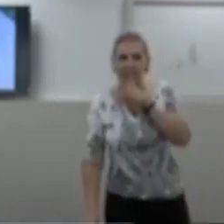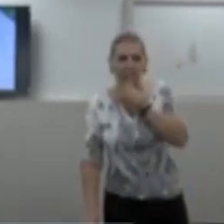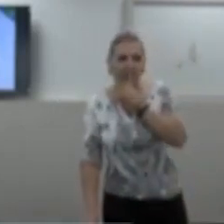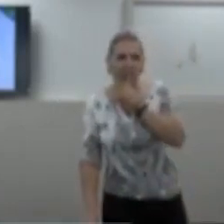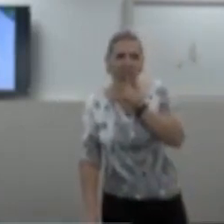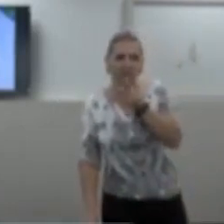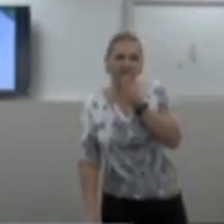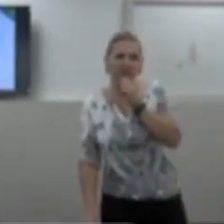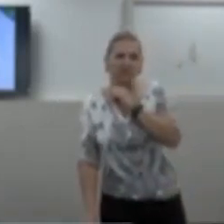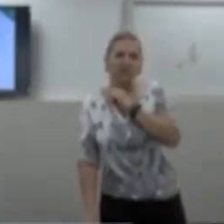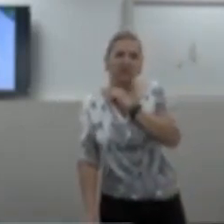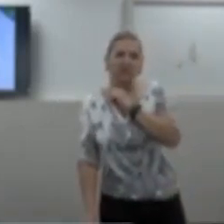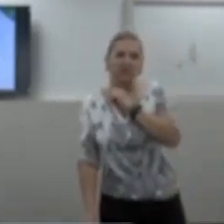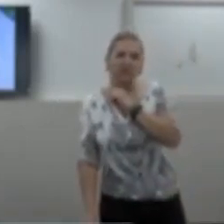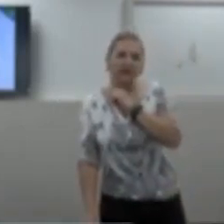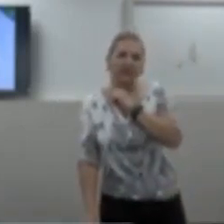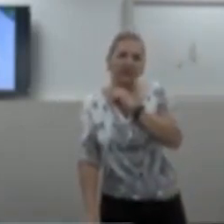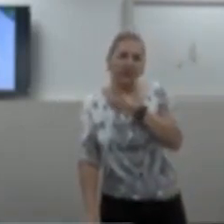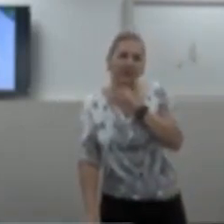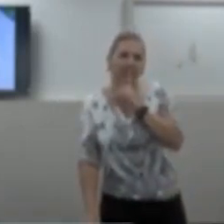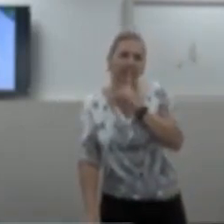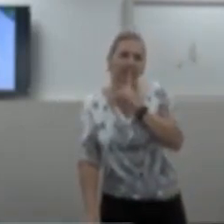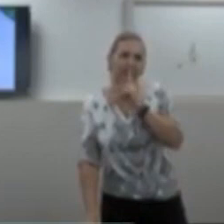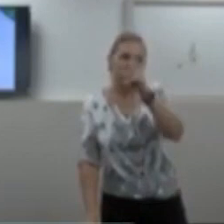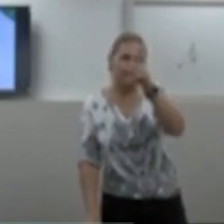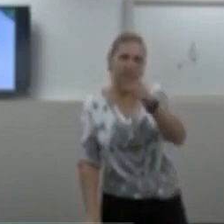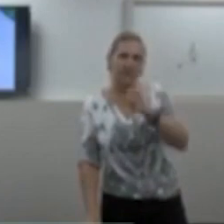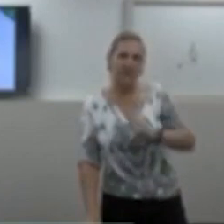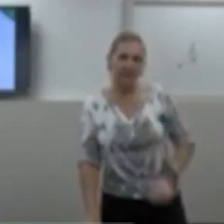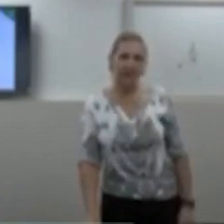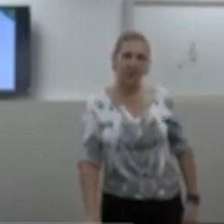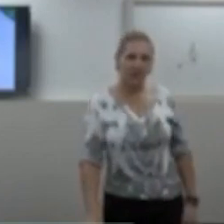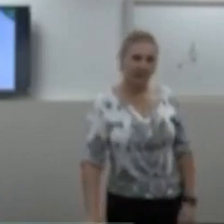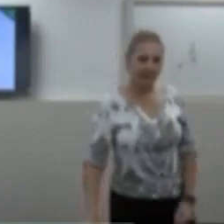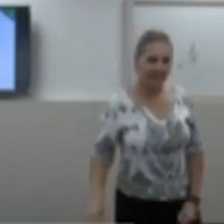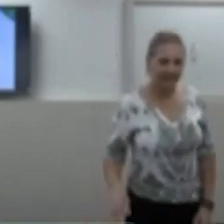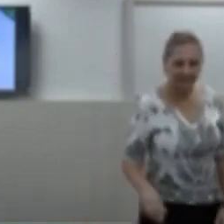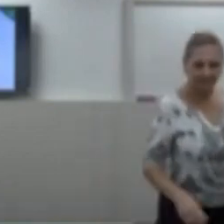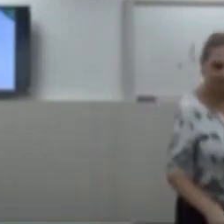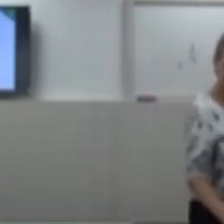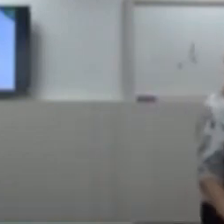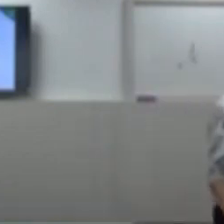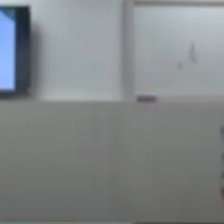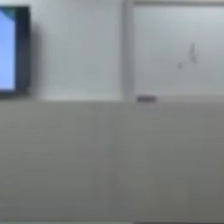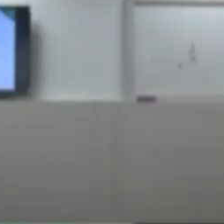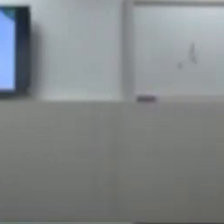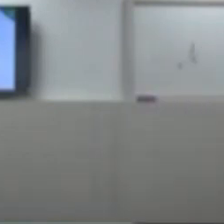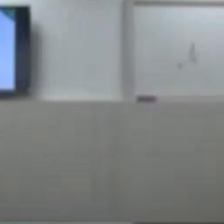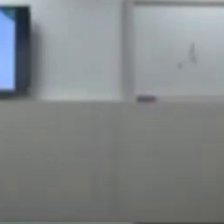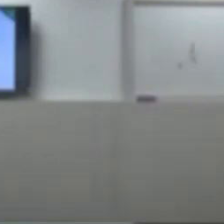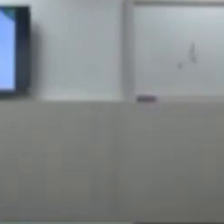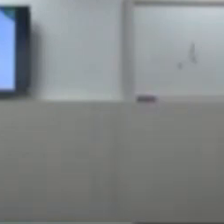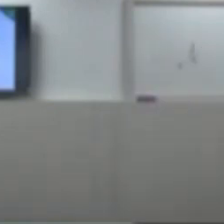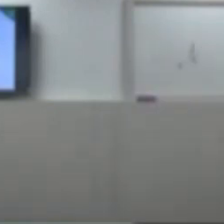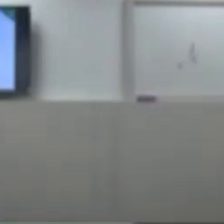pra vocês, eu acho que uns 2 minutinhos, né? Pra poder conseguir, porque essa aí é bem longa.